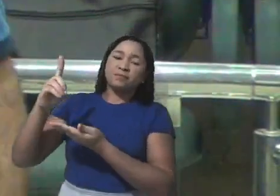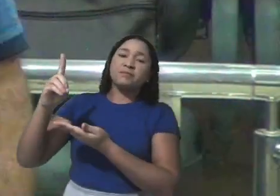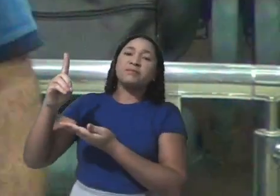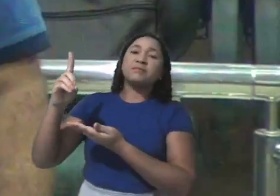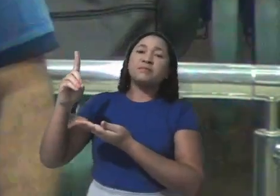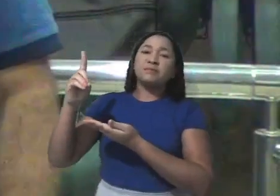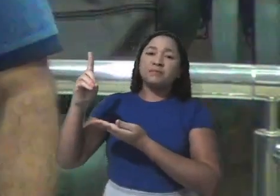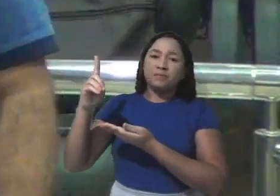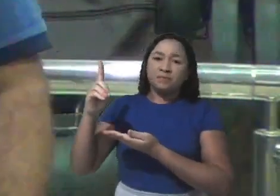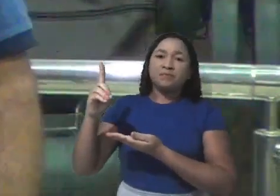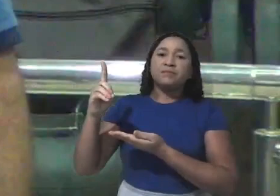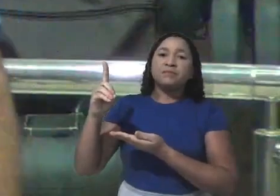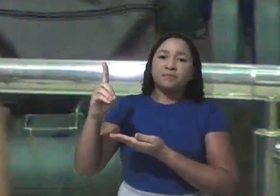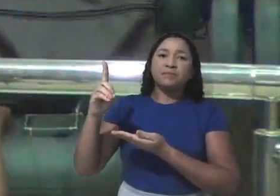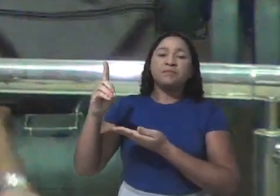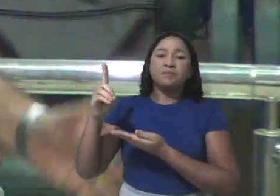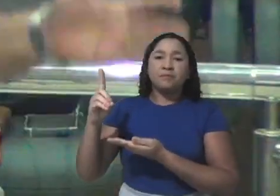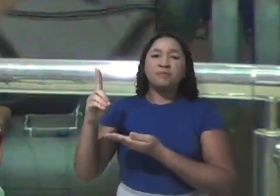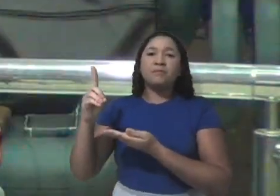Deus. Cante.